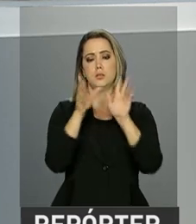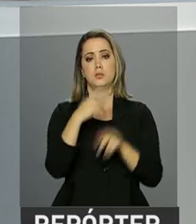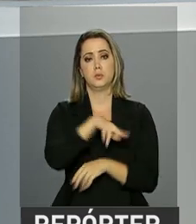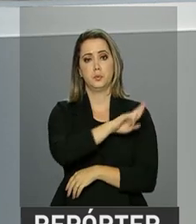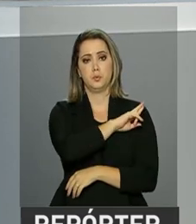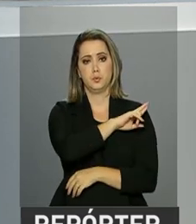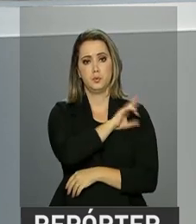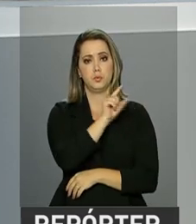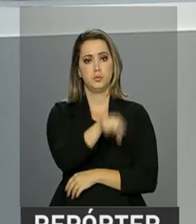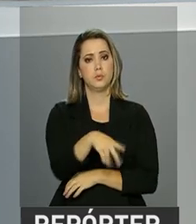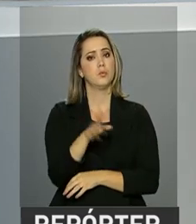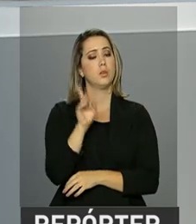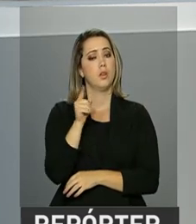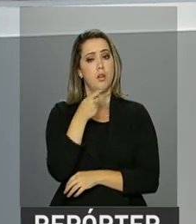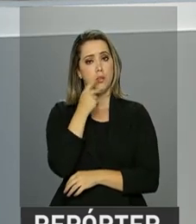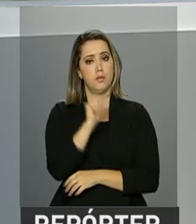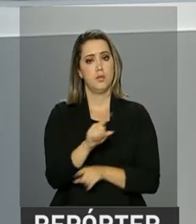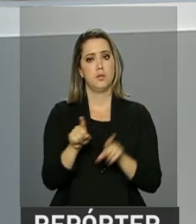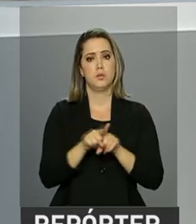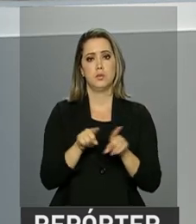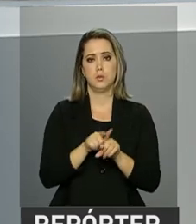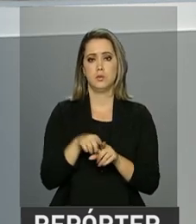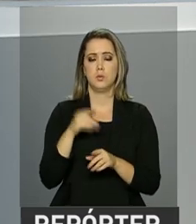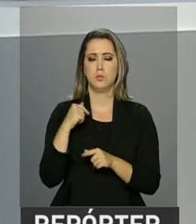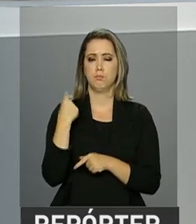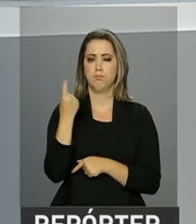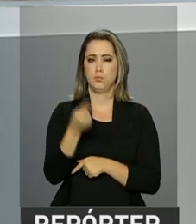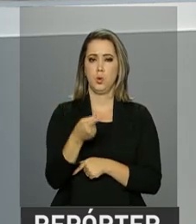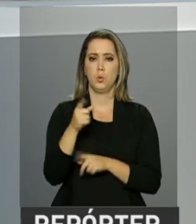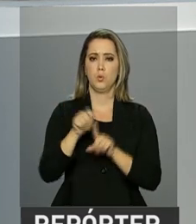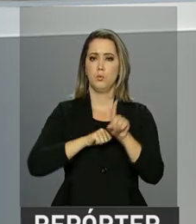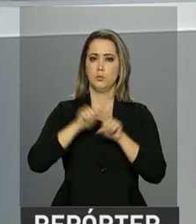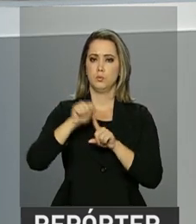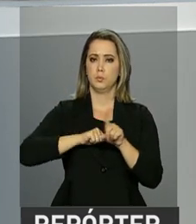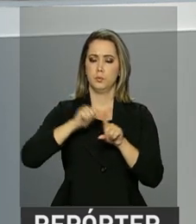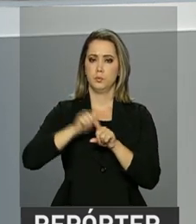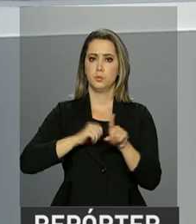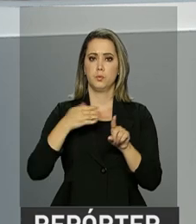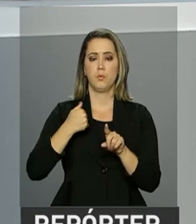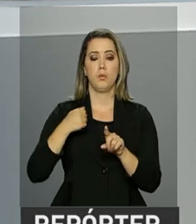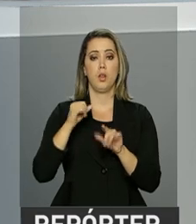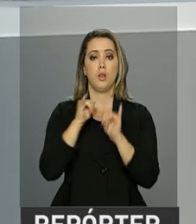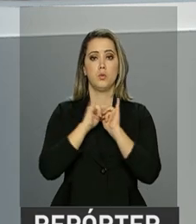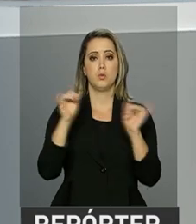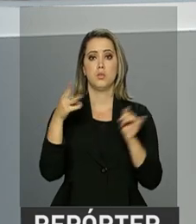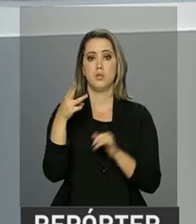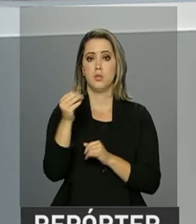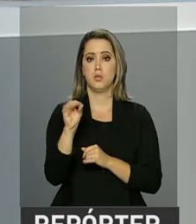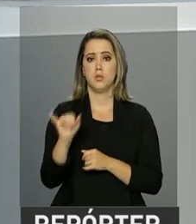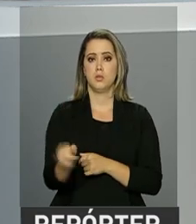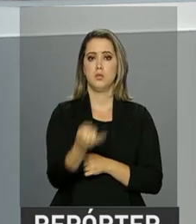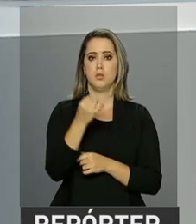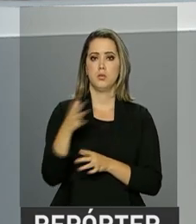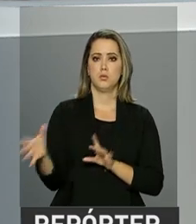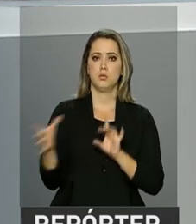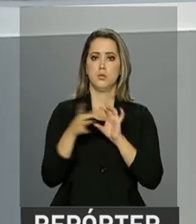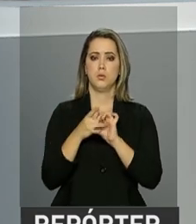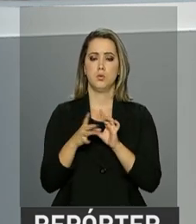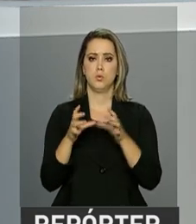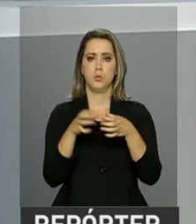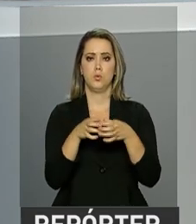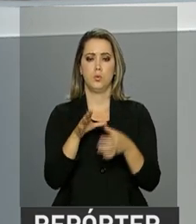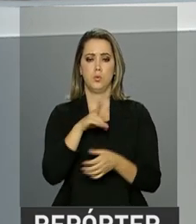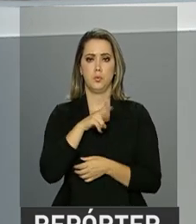responsabilidade ele adiantou ainda que nos próximos meses devem anunciadas 30 oportunidades de parcerias